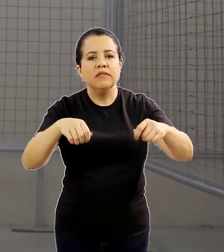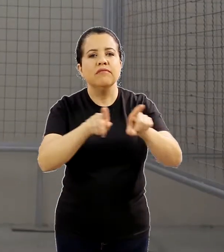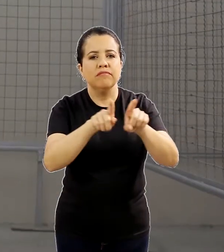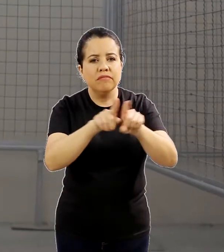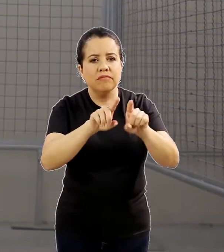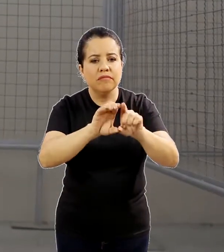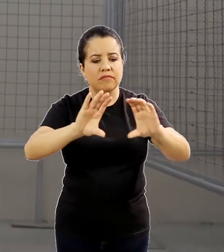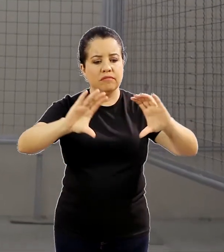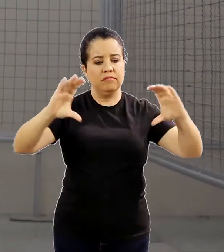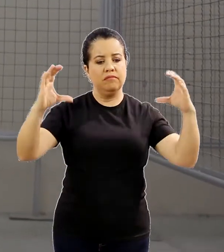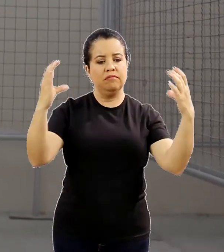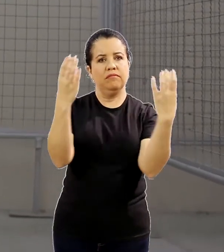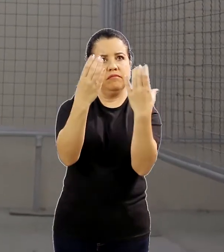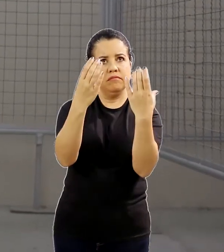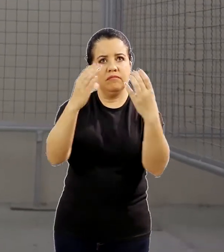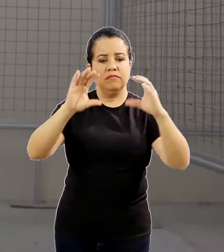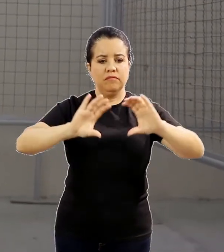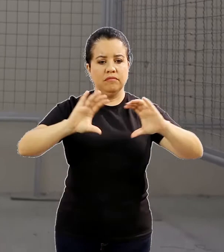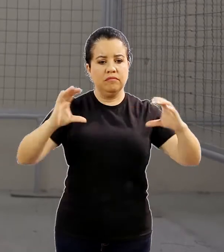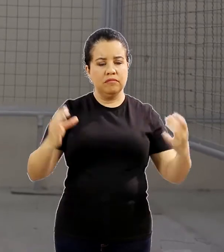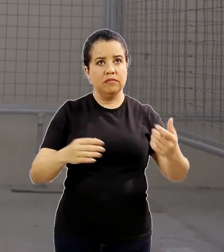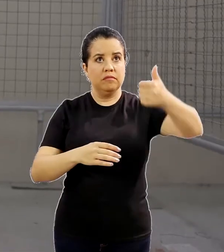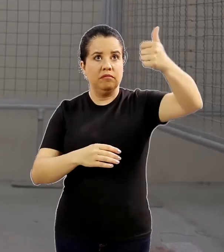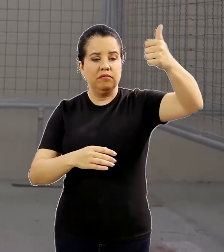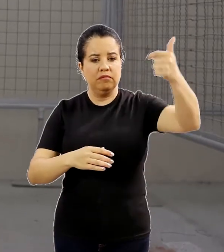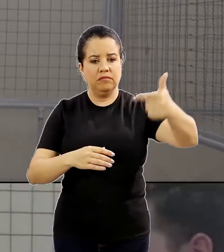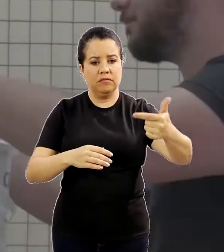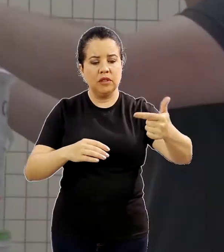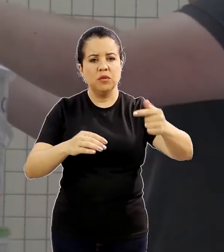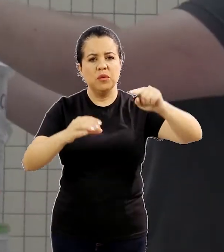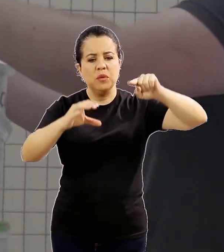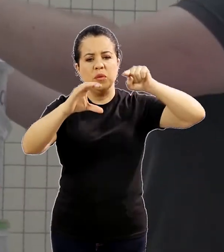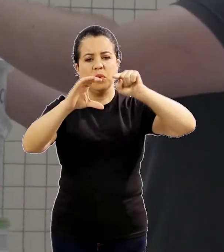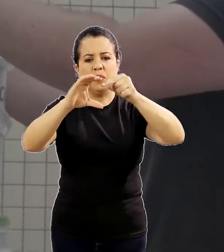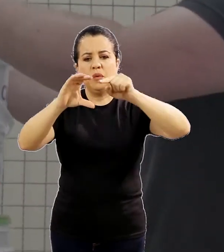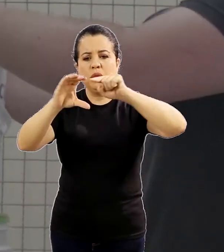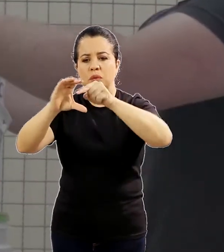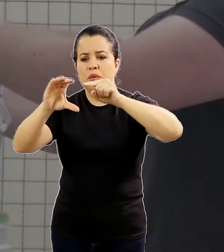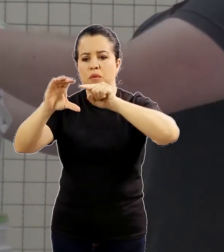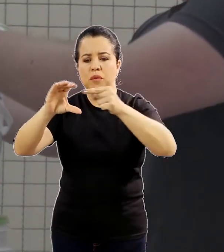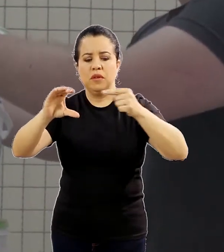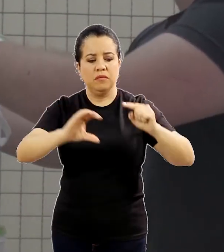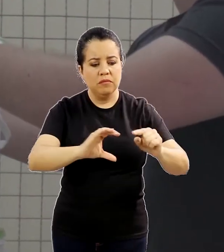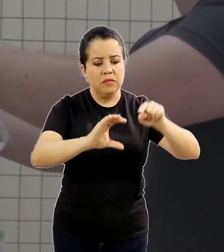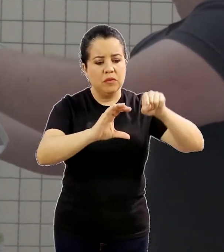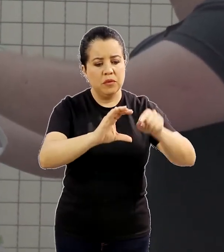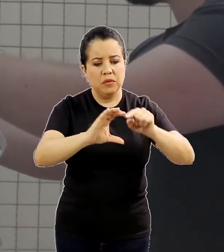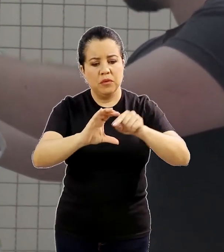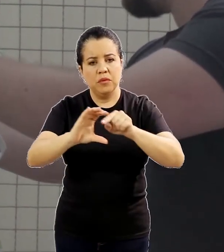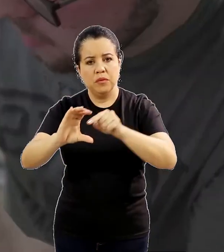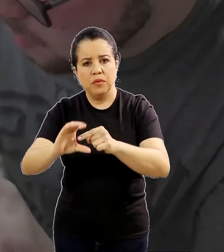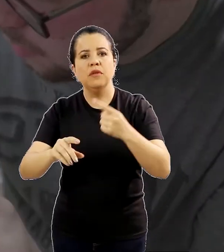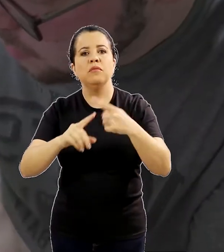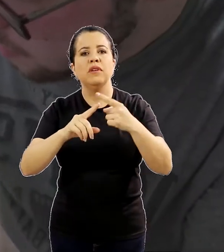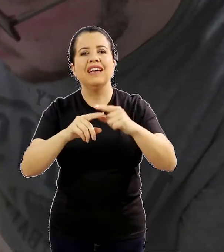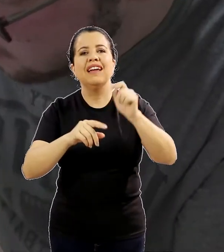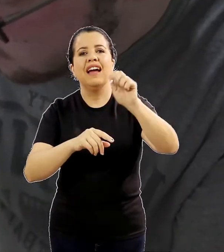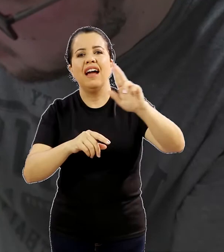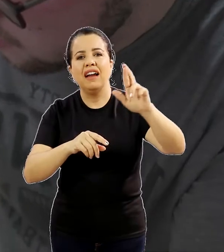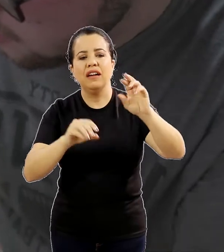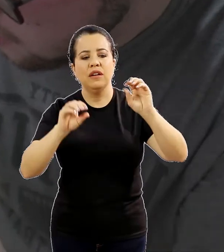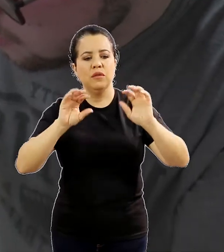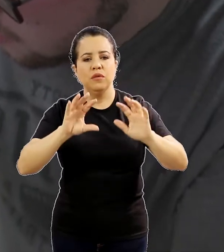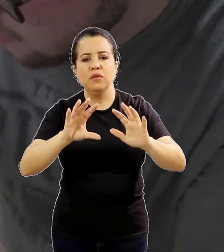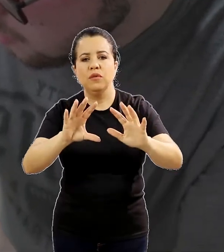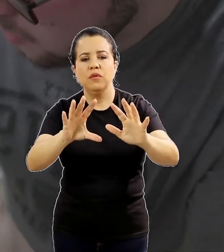Então, após feito isso, a gente deve fazer furinhos na lateral do balde de cima e do balde do meio, que vão permitir a entrada de oxigênio, que vai fazer com que o